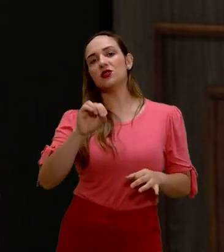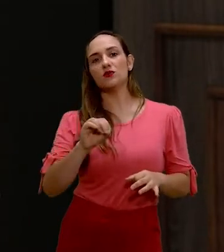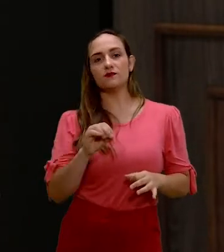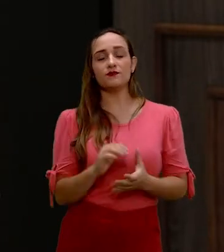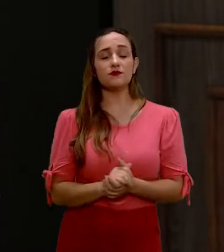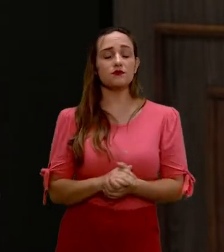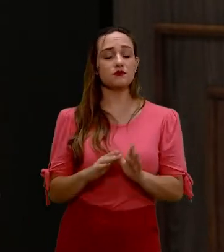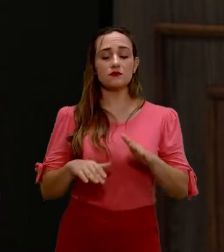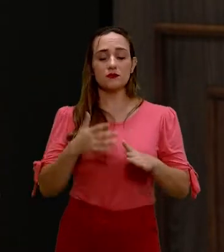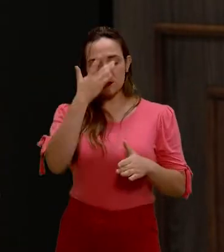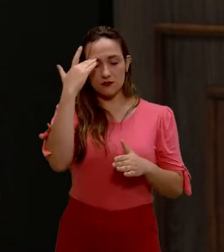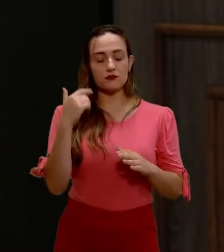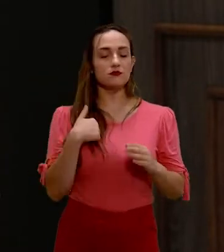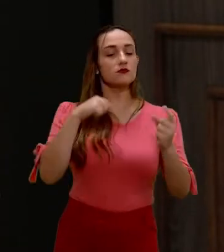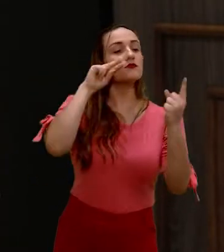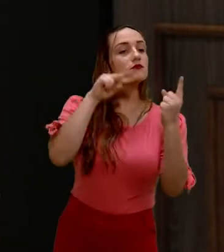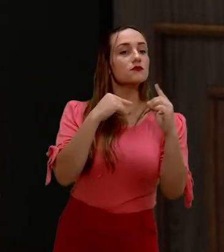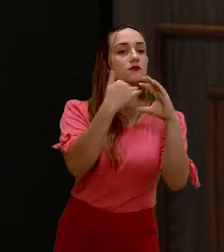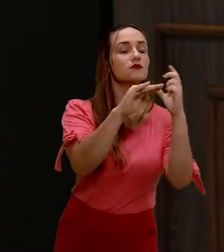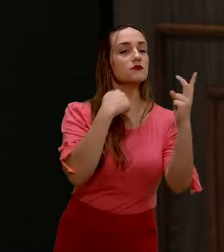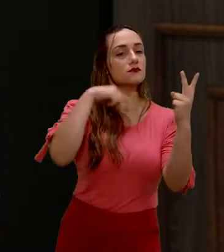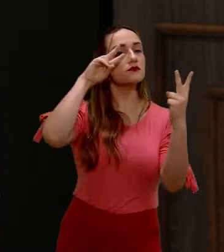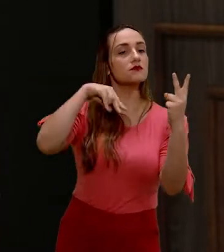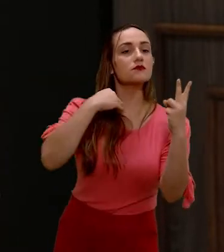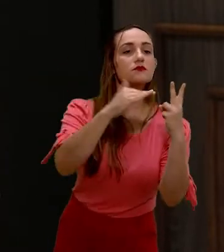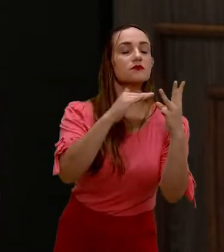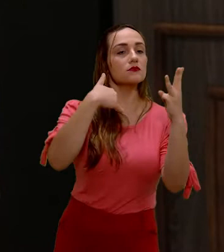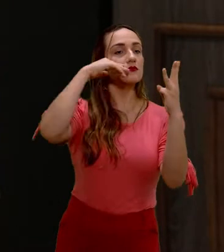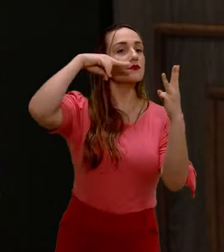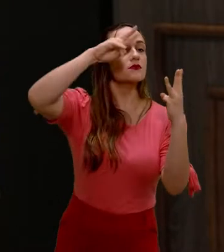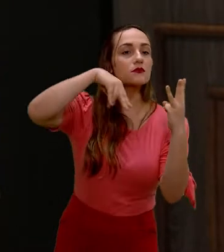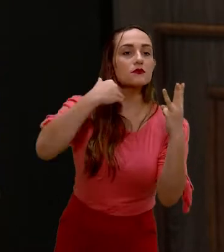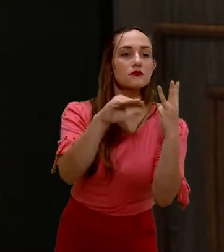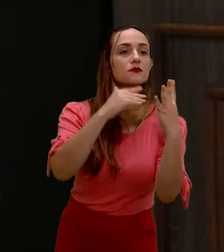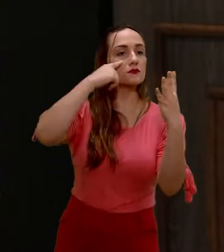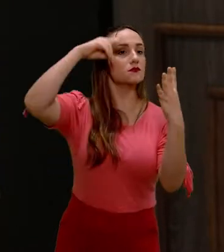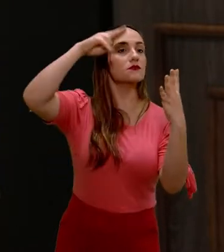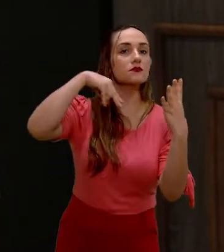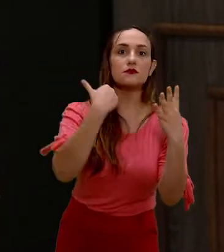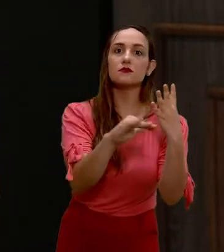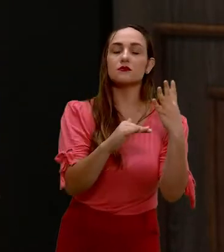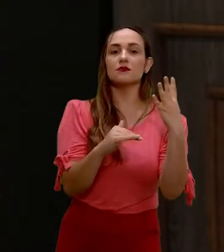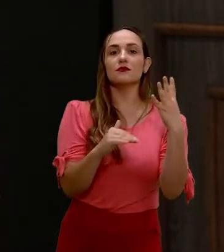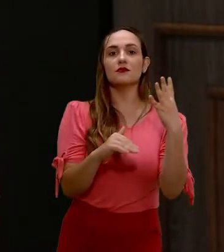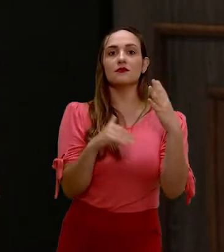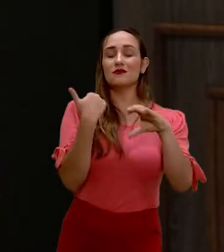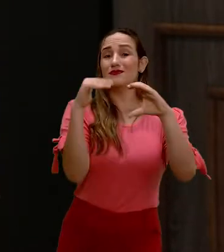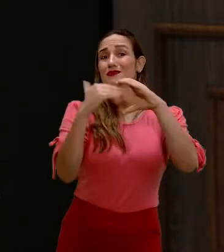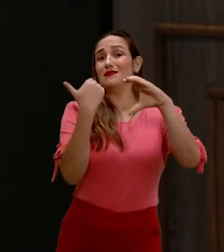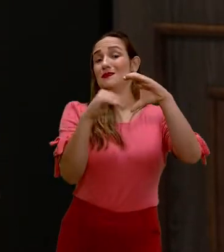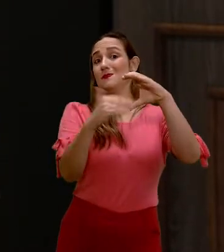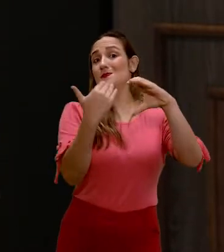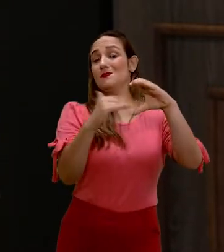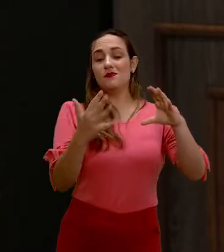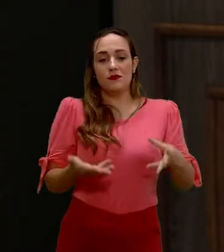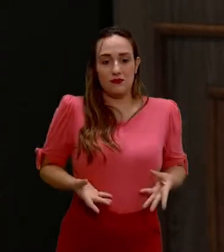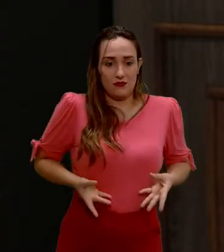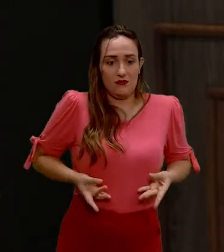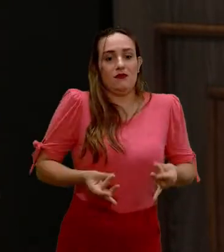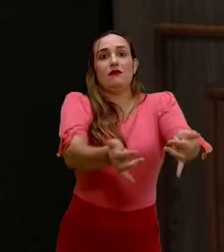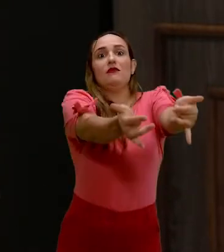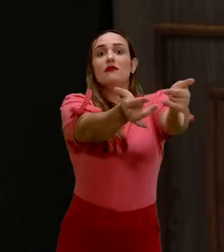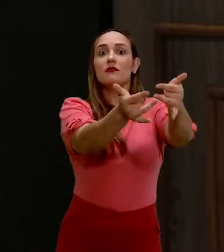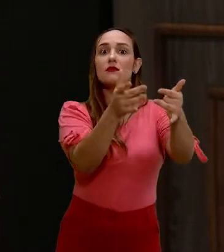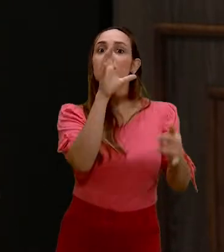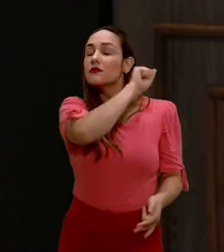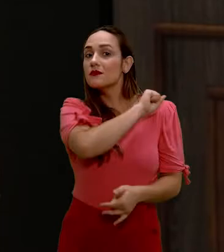emitir 100, 200, às vezes, de uma vez só. Então é óbvio que isso produz uma velocidade maior